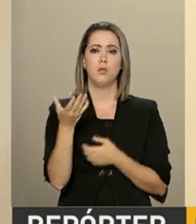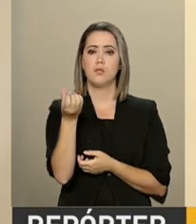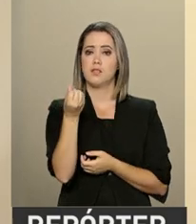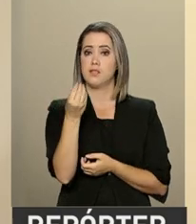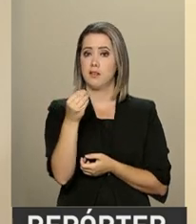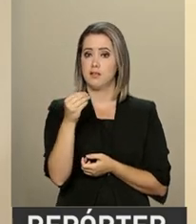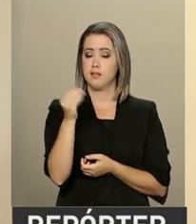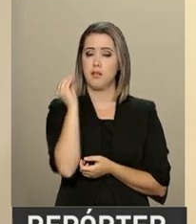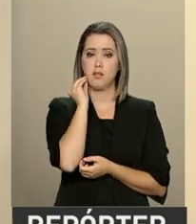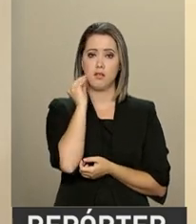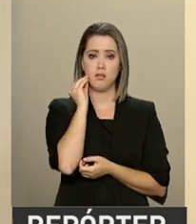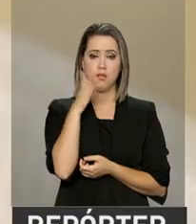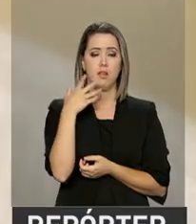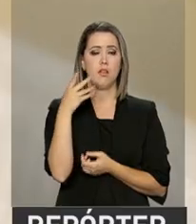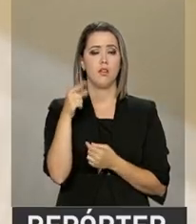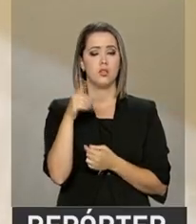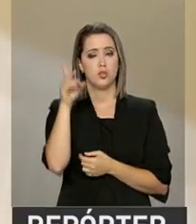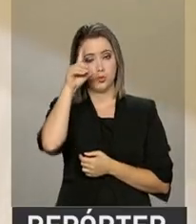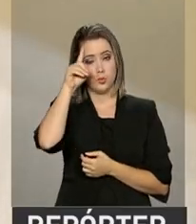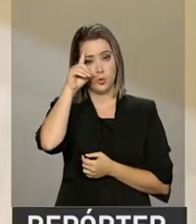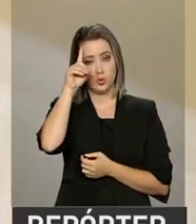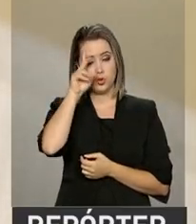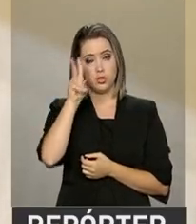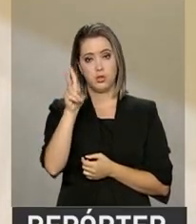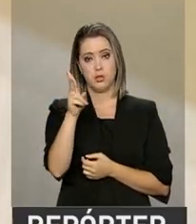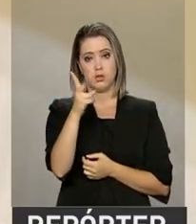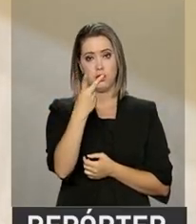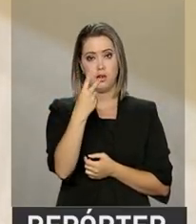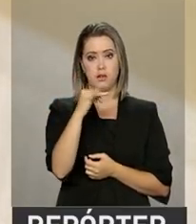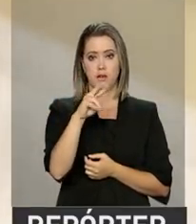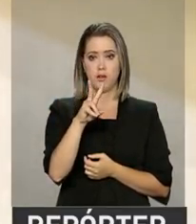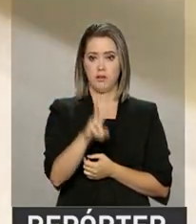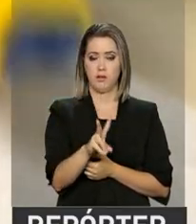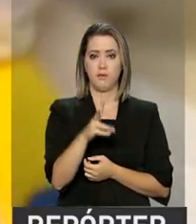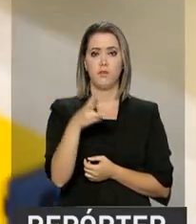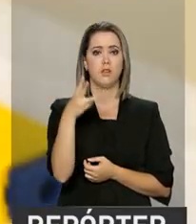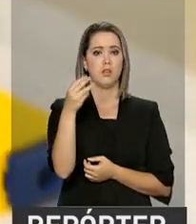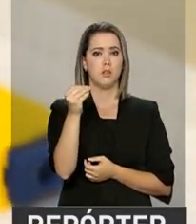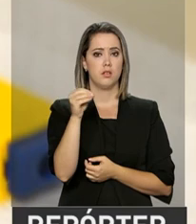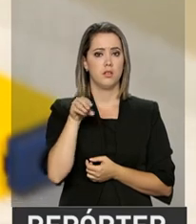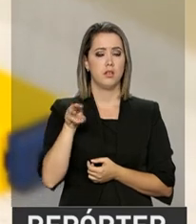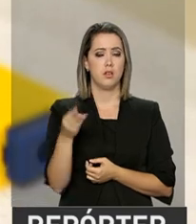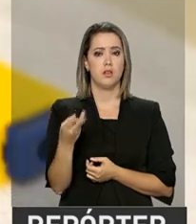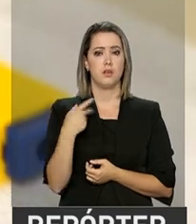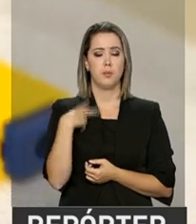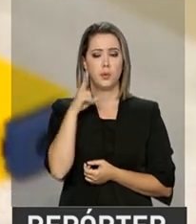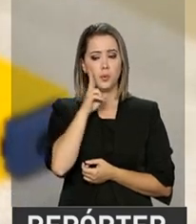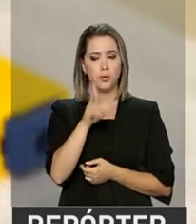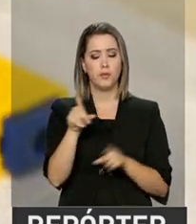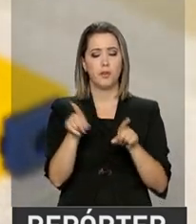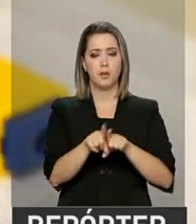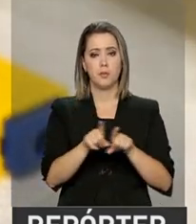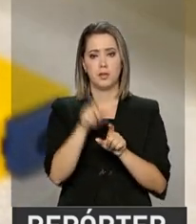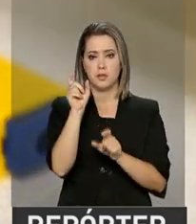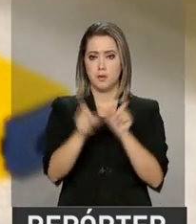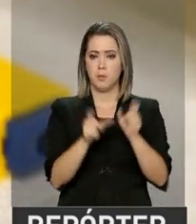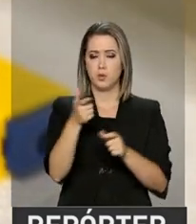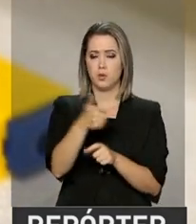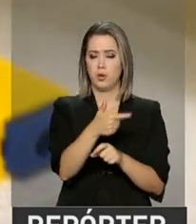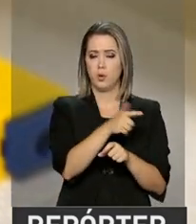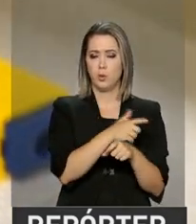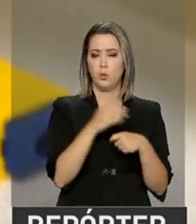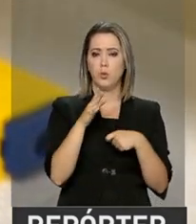testes rápid de HIV por dia o resultado sai em até 30 minutos e verifica também se a pessoa tem sífilis